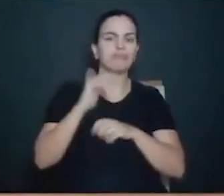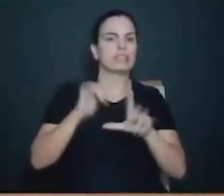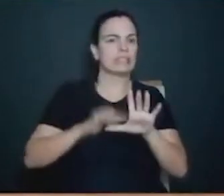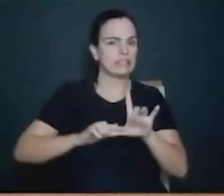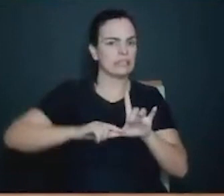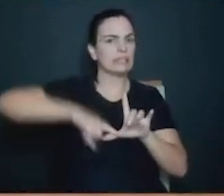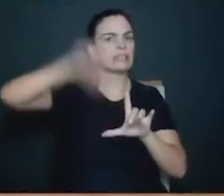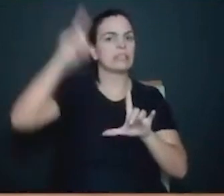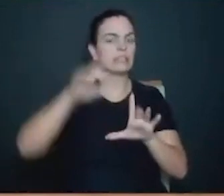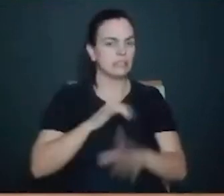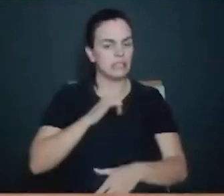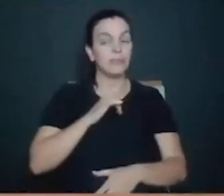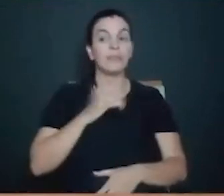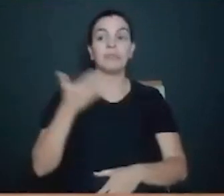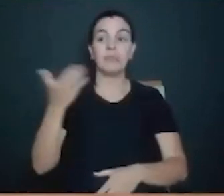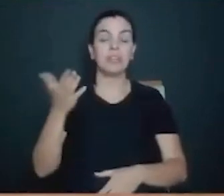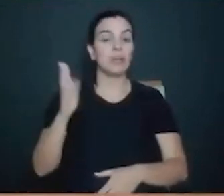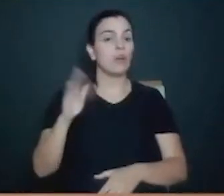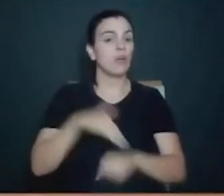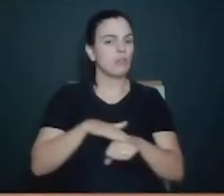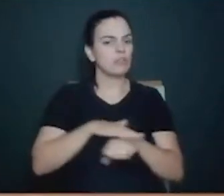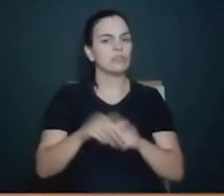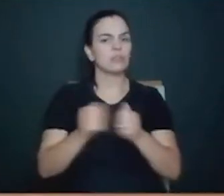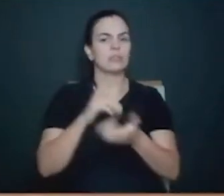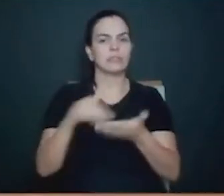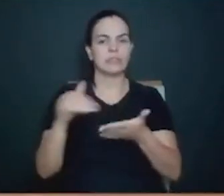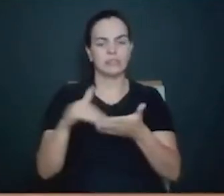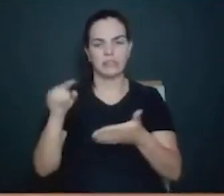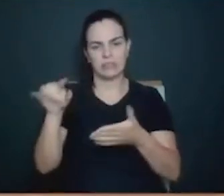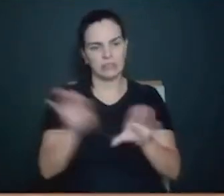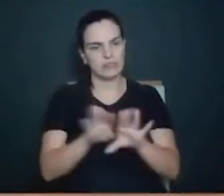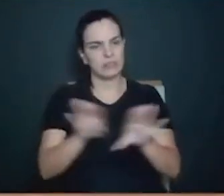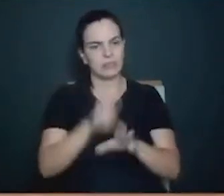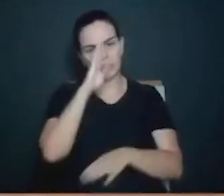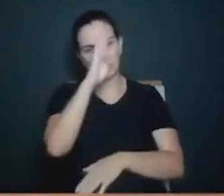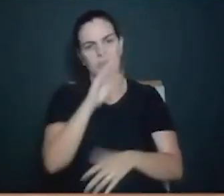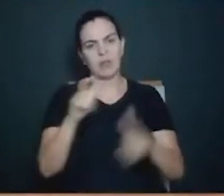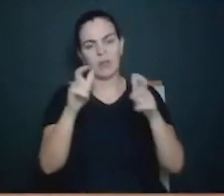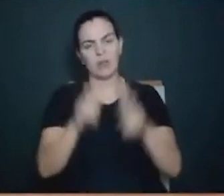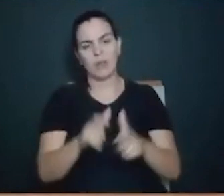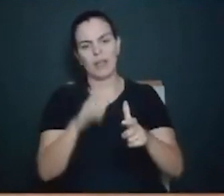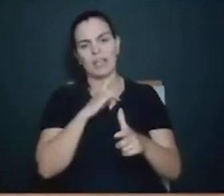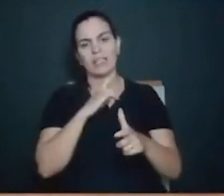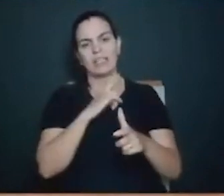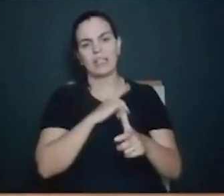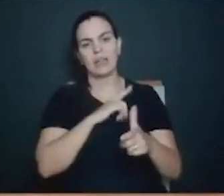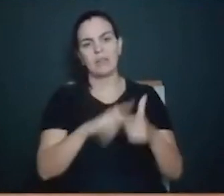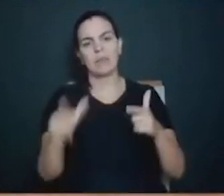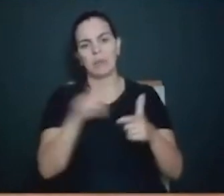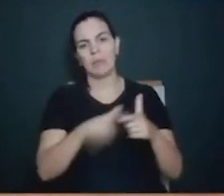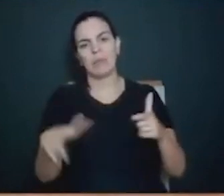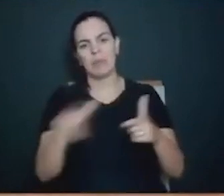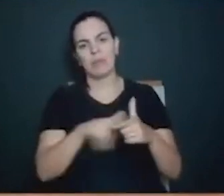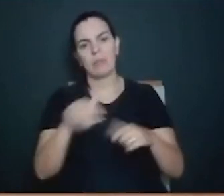hoje também, principalmente nesses locais que está tendo maior incidência de casos, que está tendo mais casos, a gente acha que